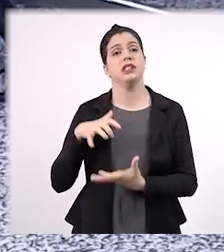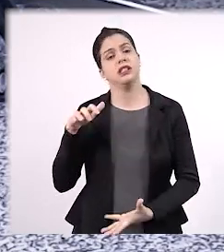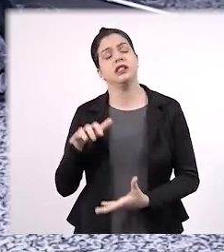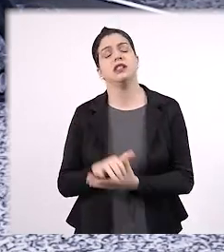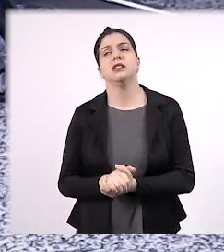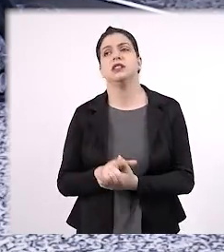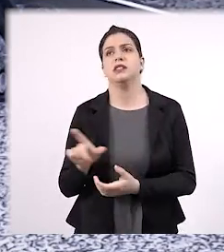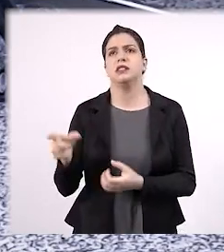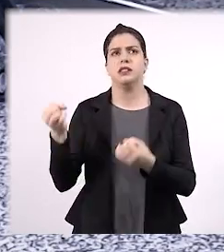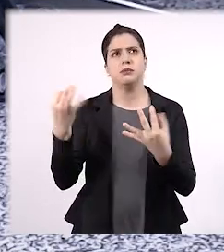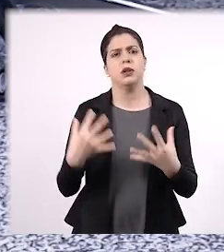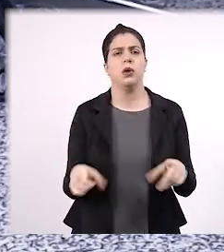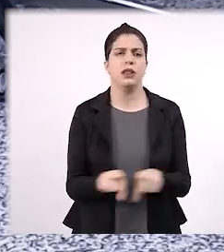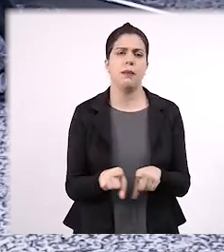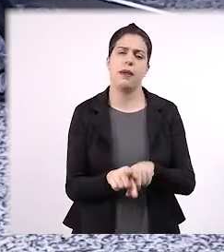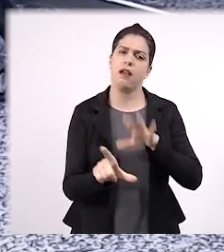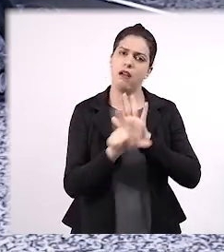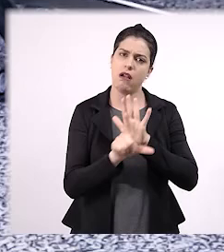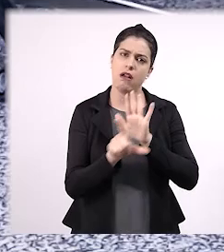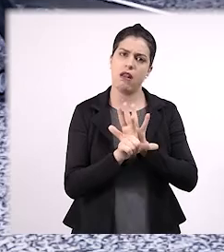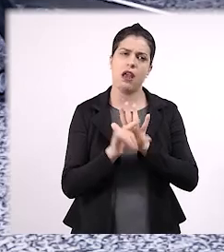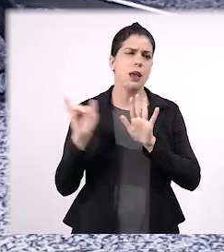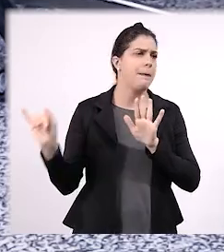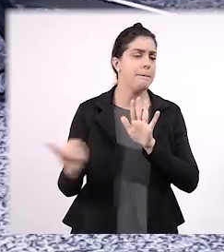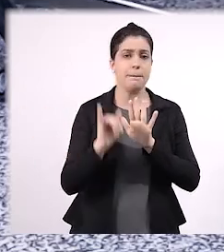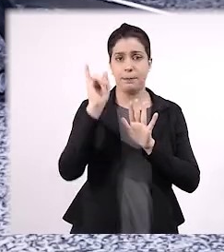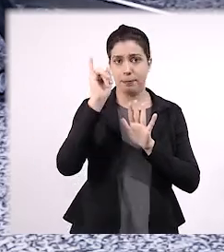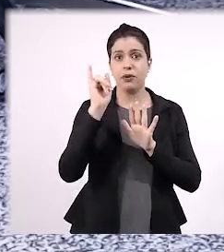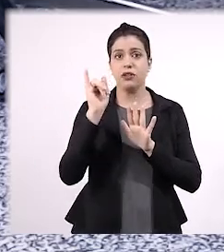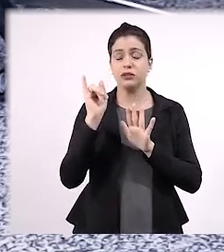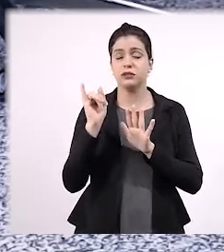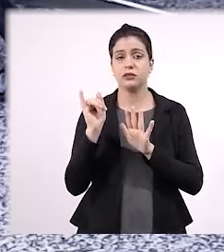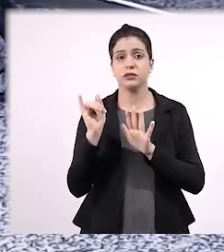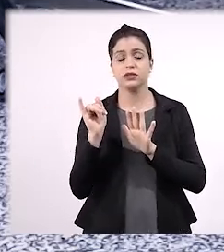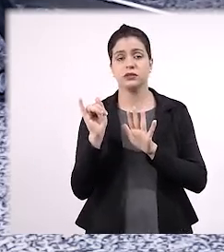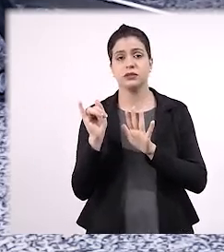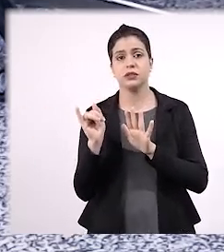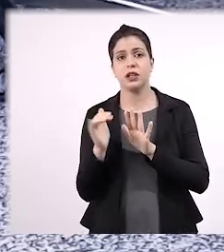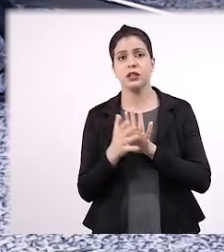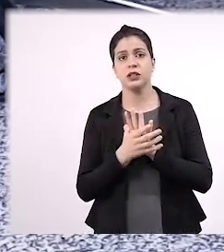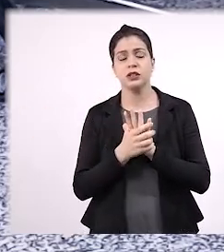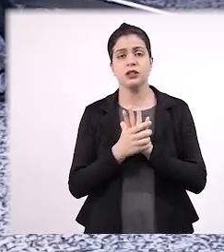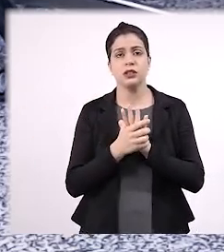também você falou que tem algumas outras legislações tão importantes quanto, inclusive,